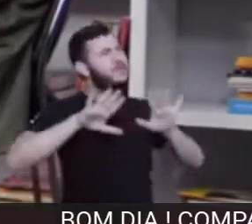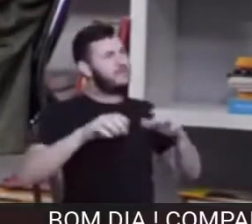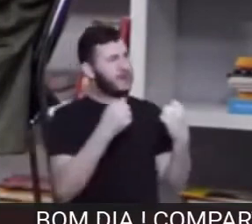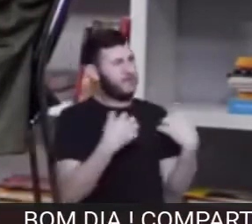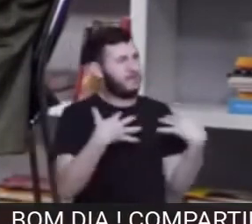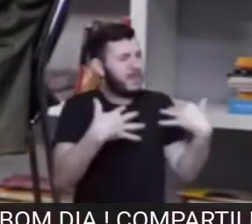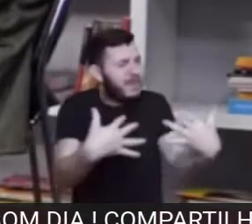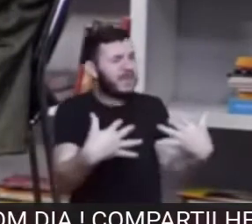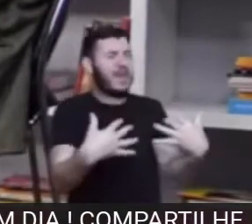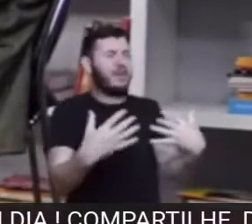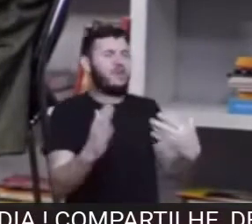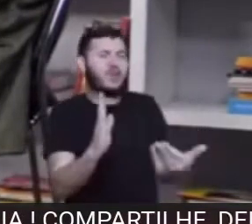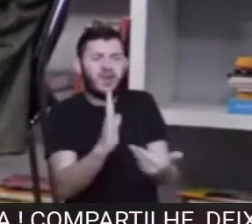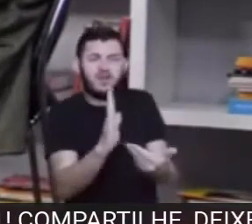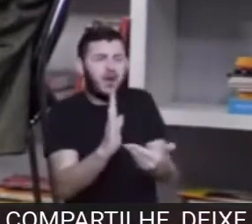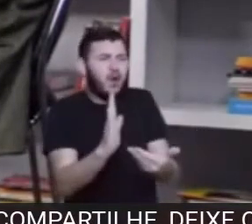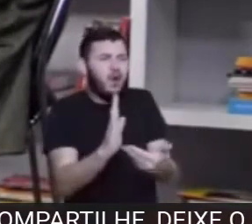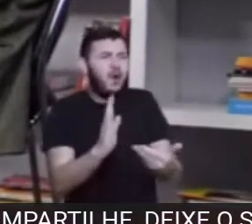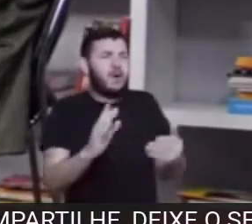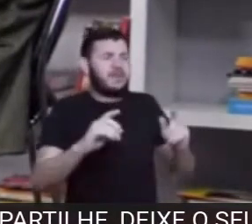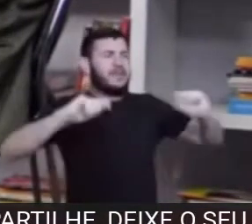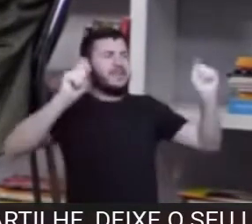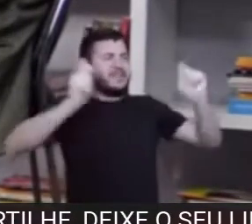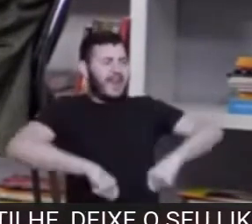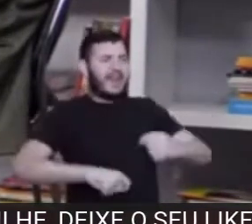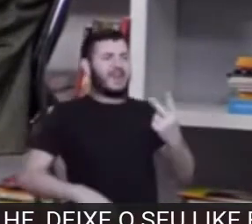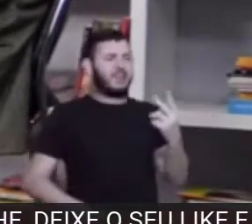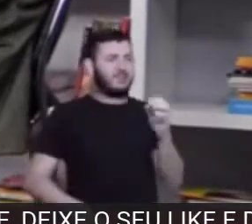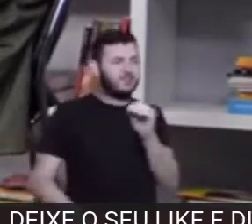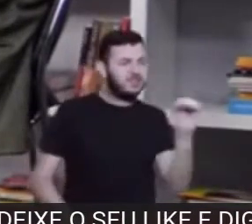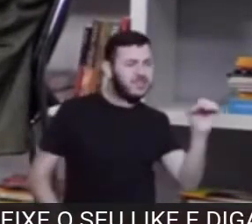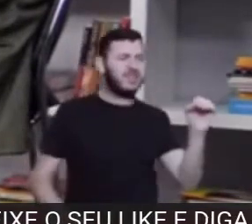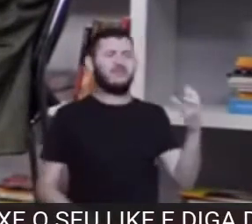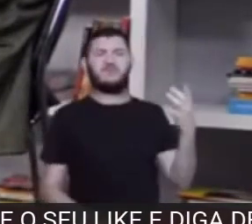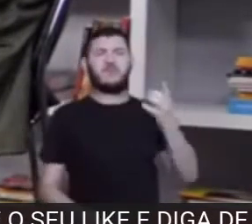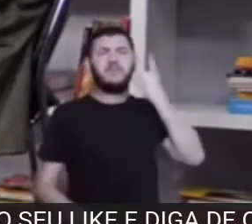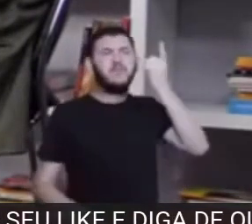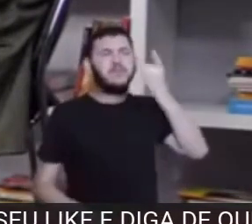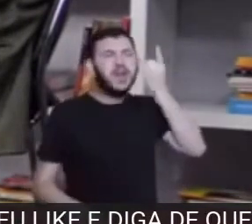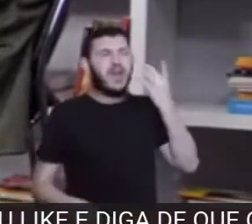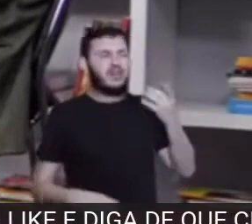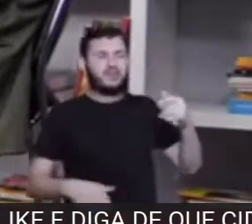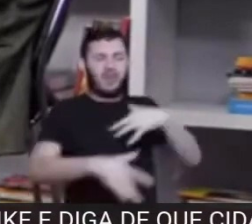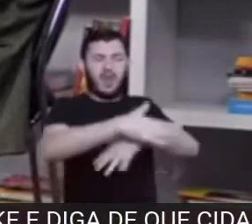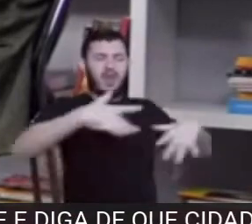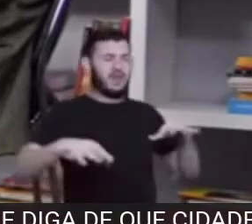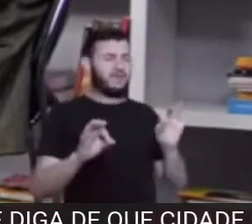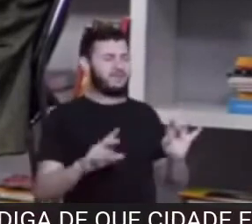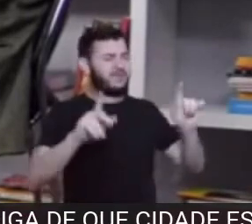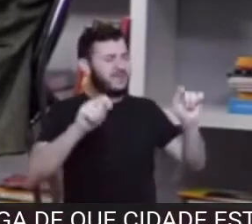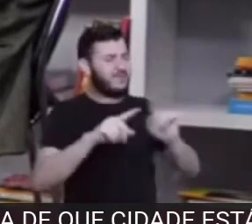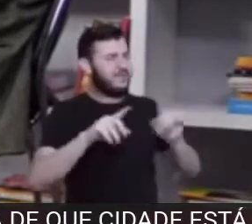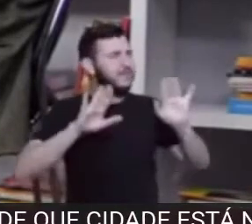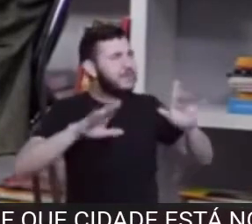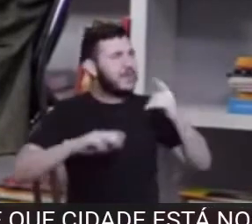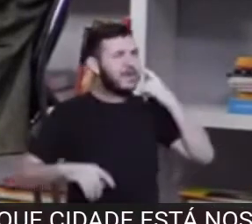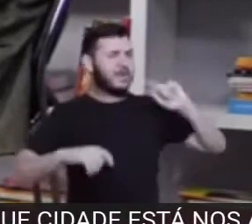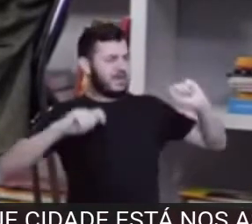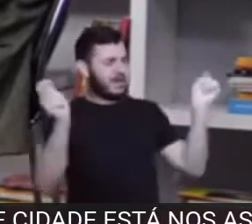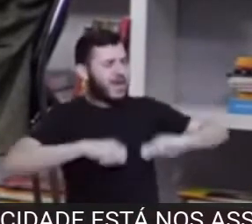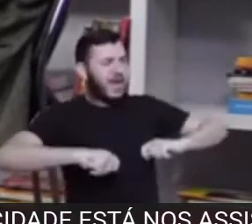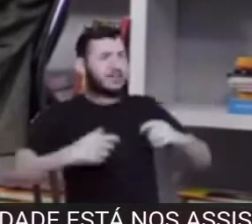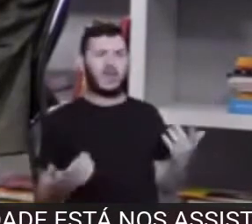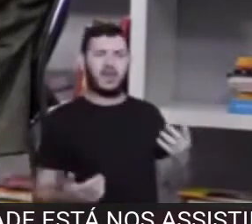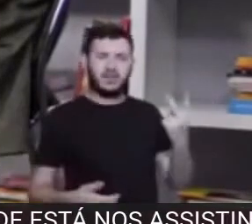cabe 200 deputados sem aglomeração. Sabe? Aqueles tapete verde cabe mais 200 sem aglomeração.